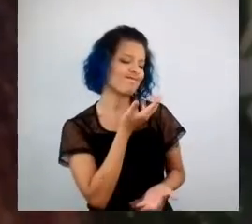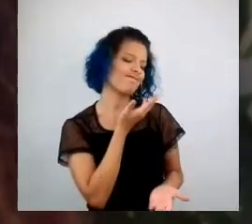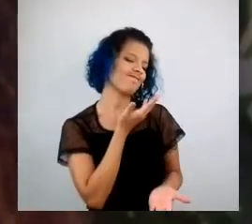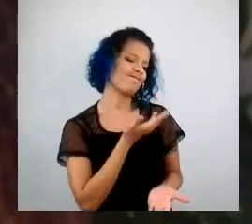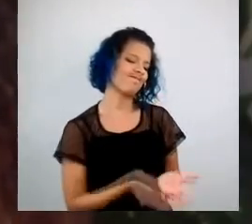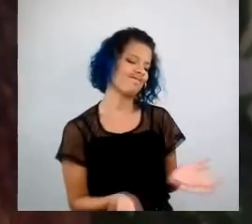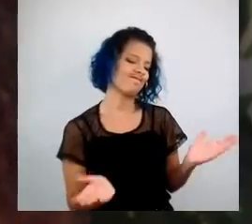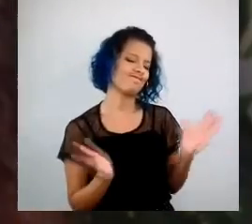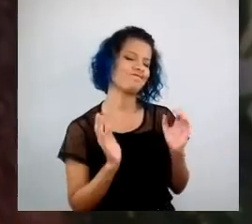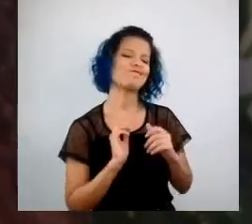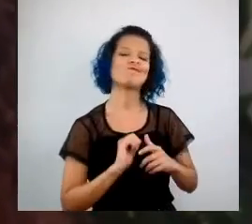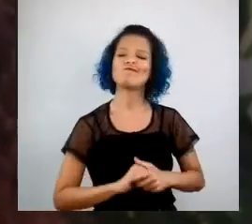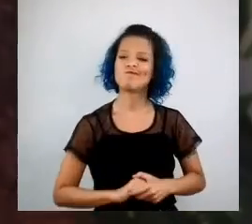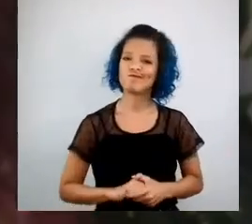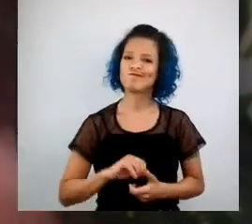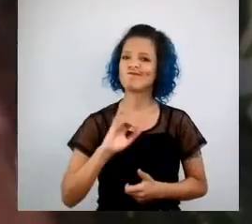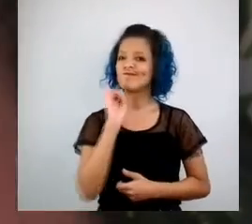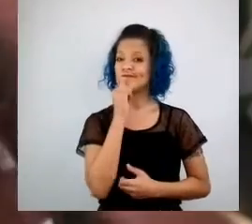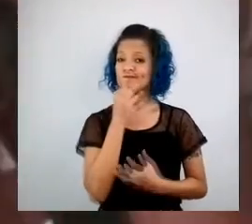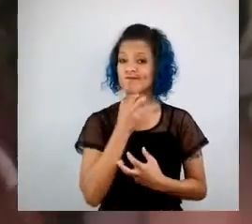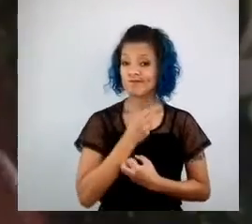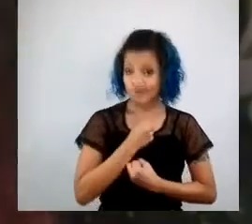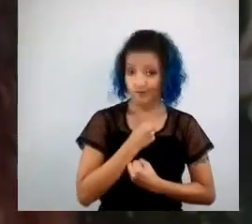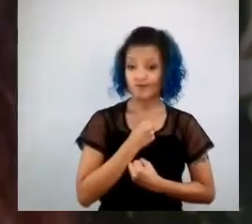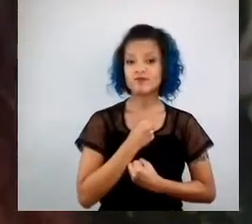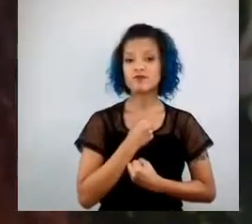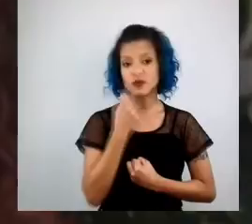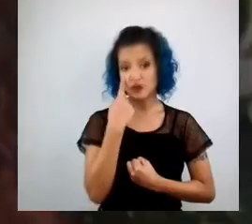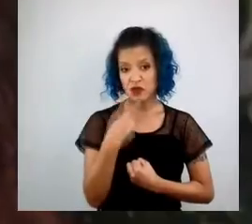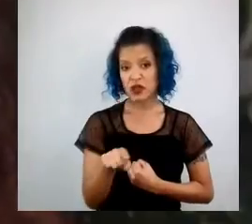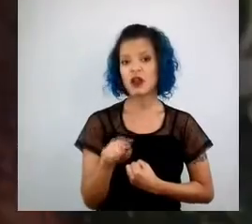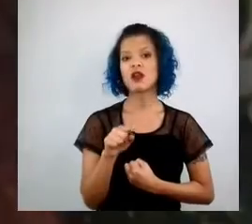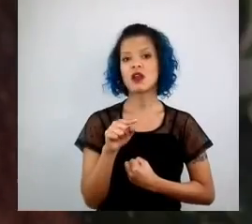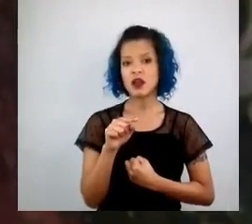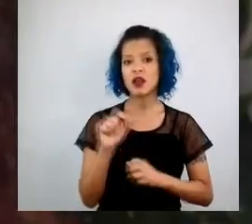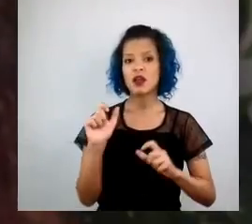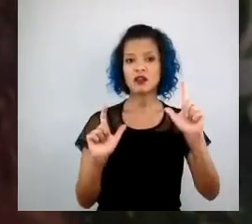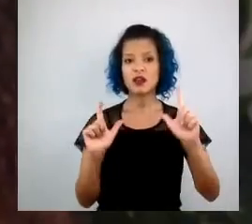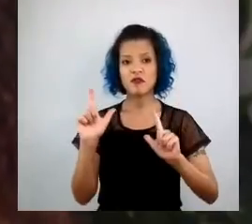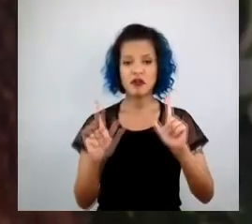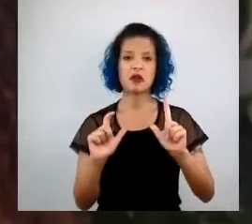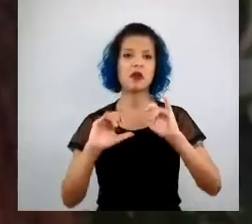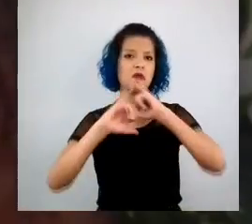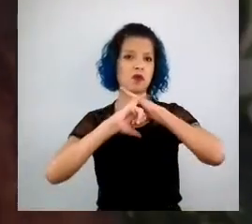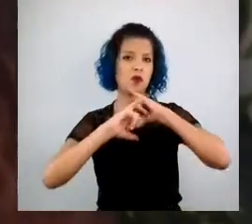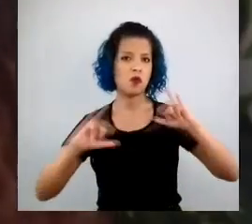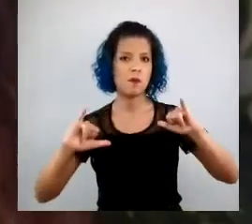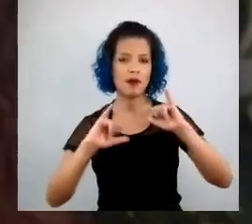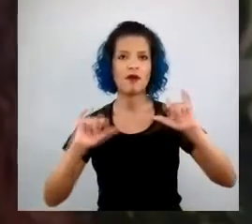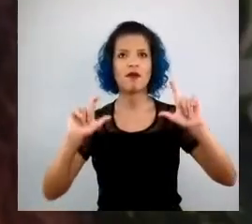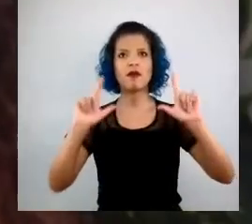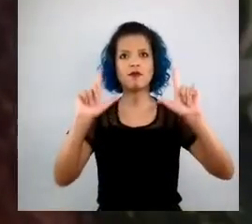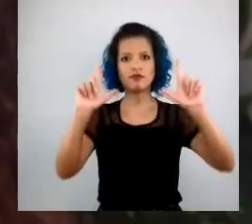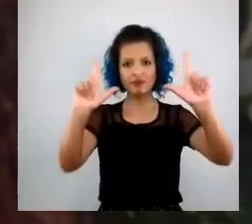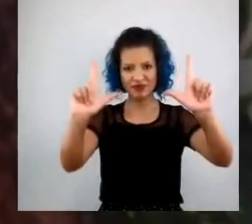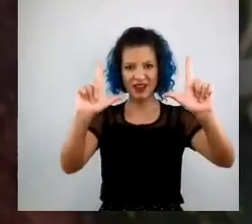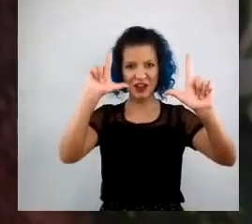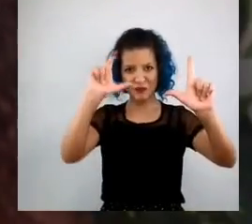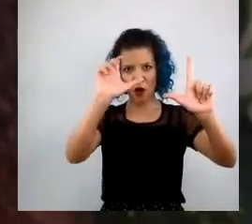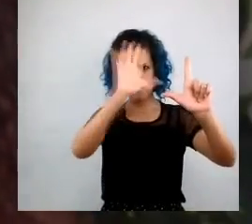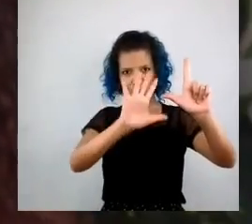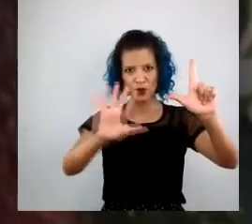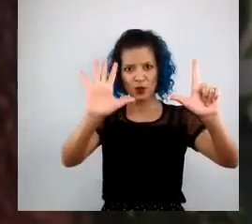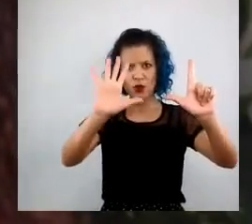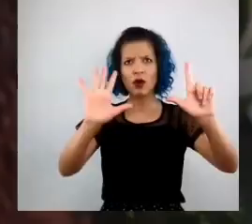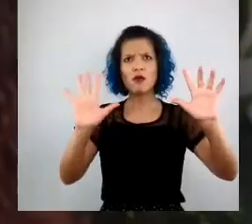É muito triste quando eu ligo a TV, quando eu vejo, sei lá, alguma campanha, algum outdoor, inúmeras campanhas publicitárias e